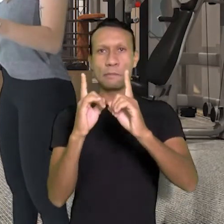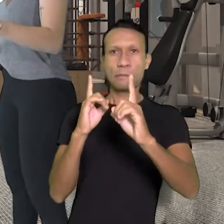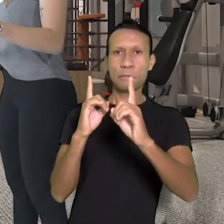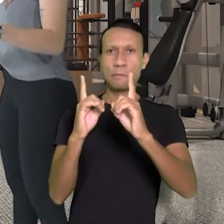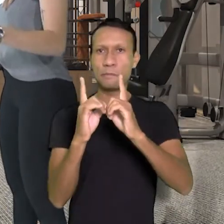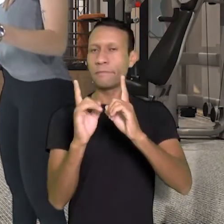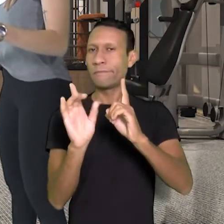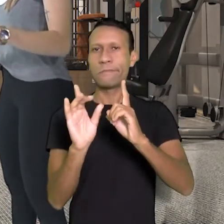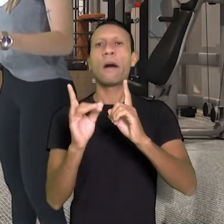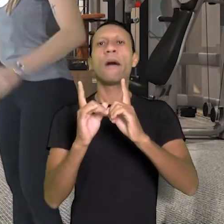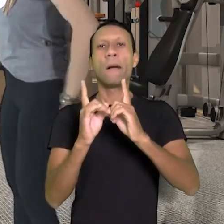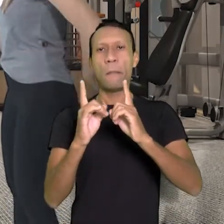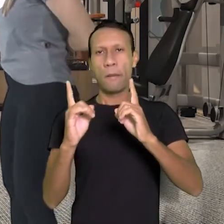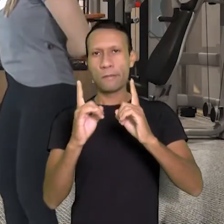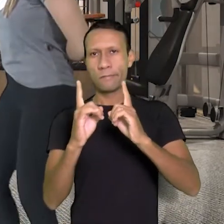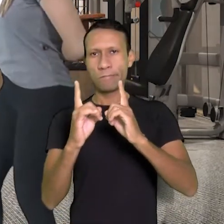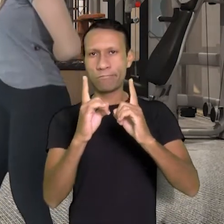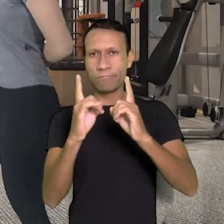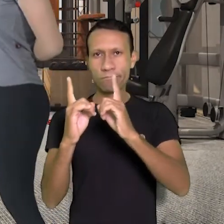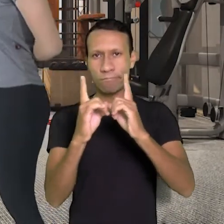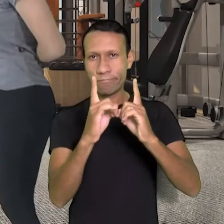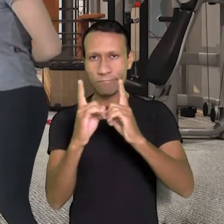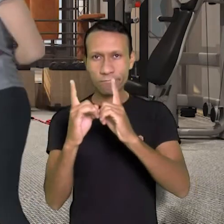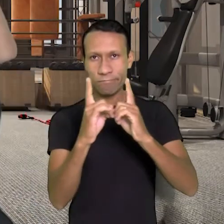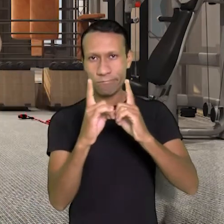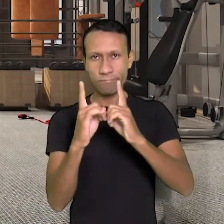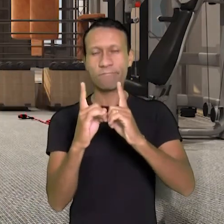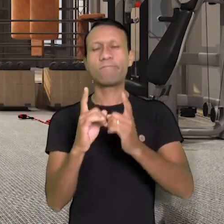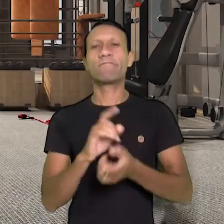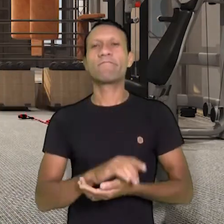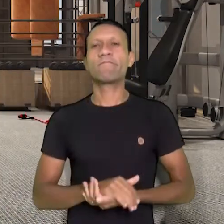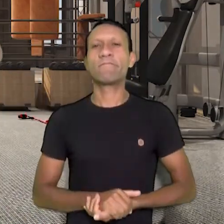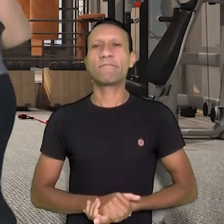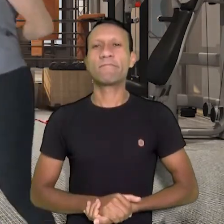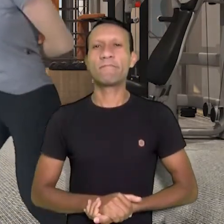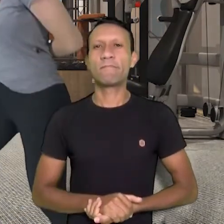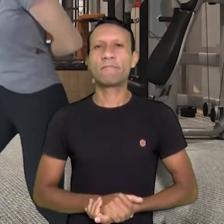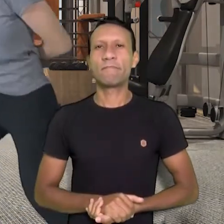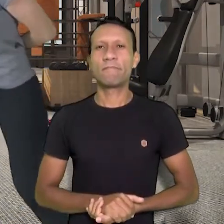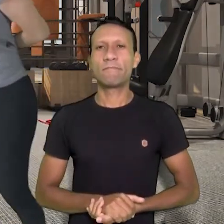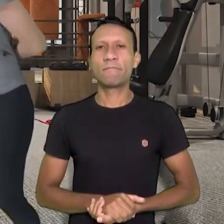como a gente tá fazendo em casa a gente pode realizar vários movimentos e